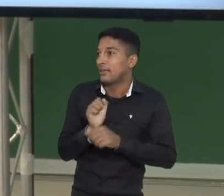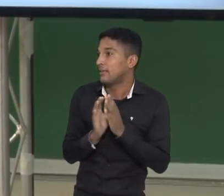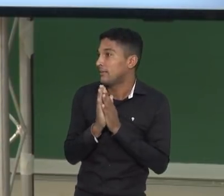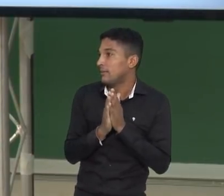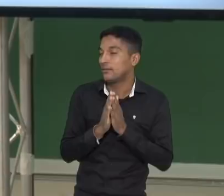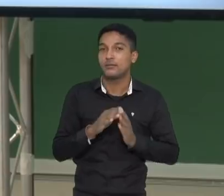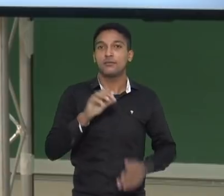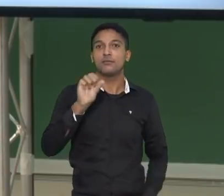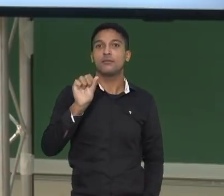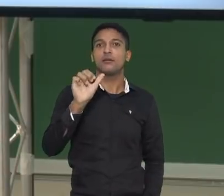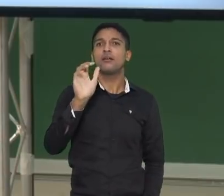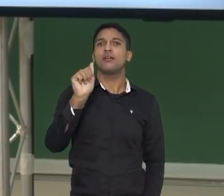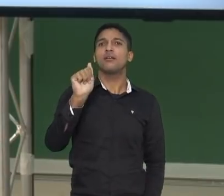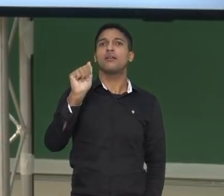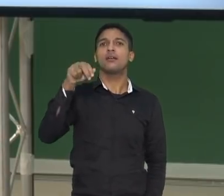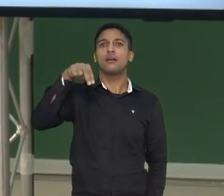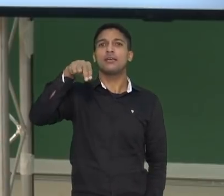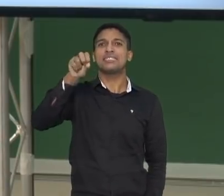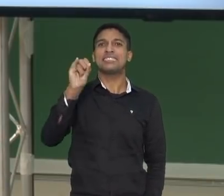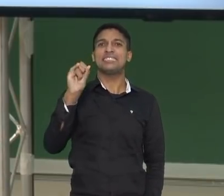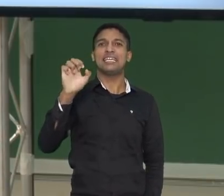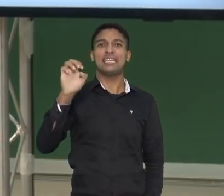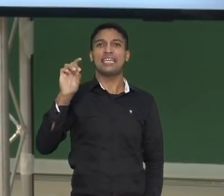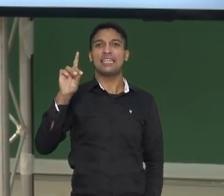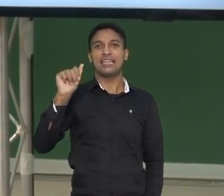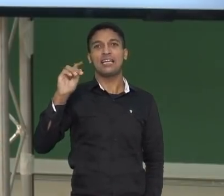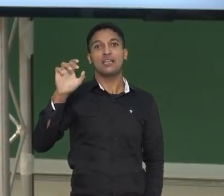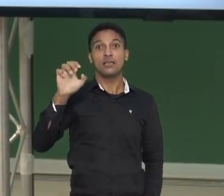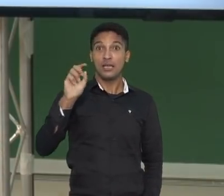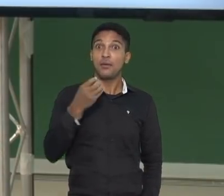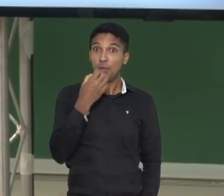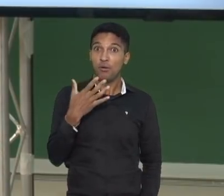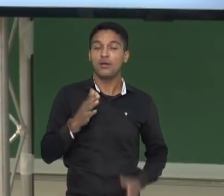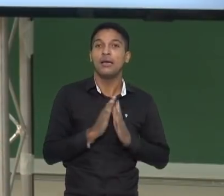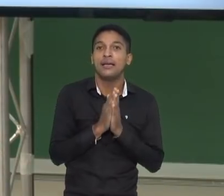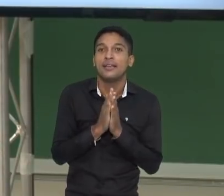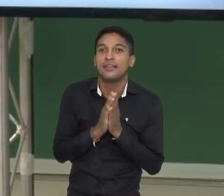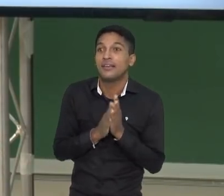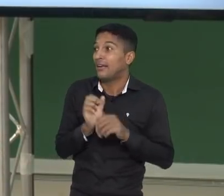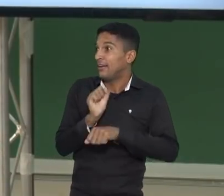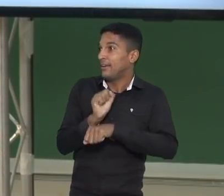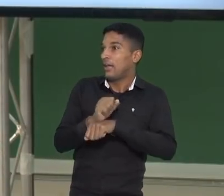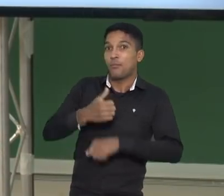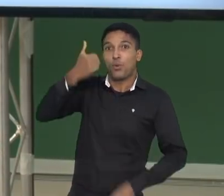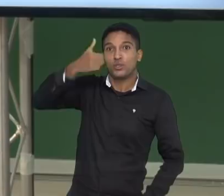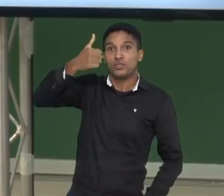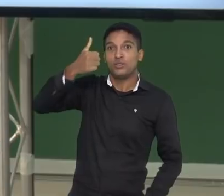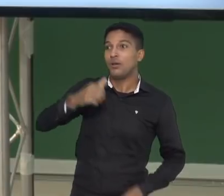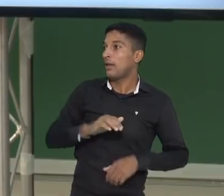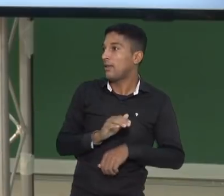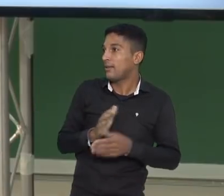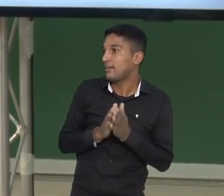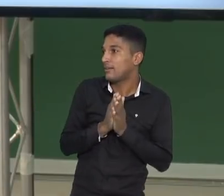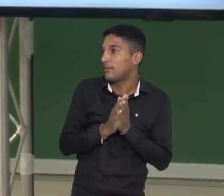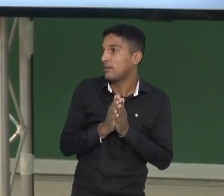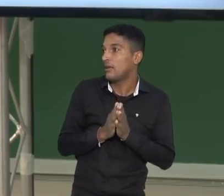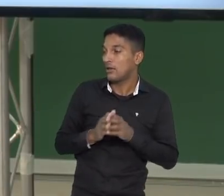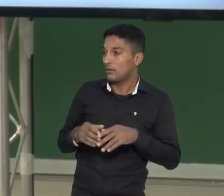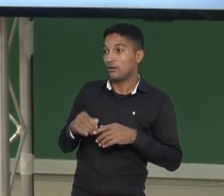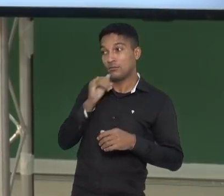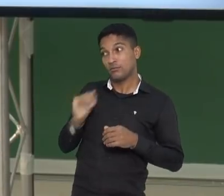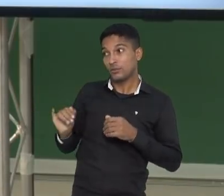é positiva. Ela fala para ele vir sempre à mesma hora. Por quê? Para que ela